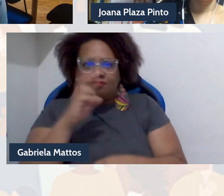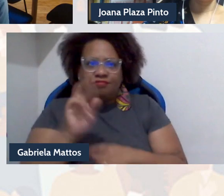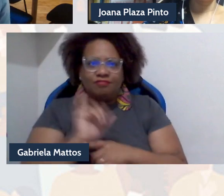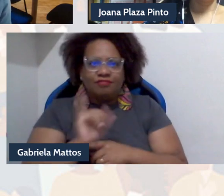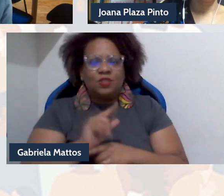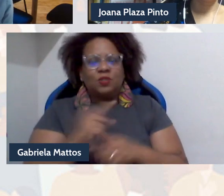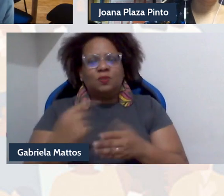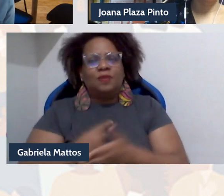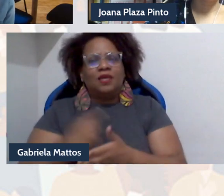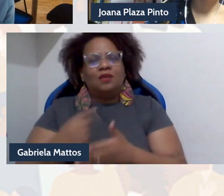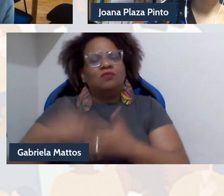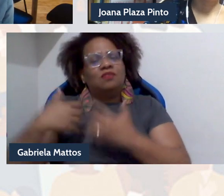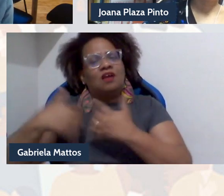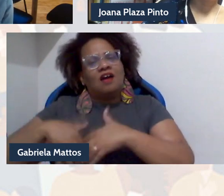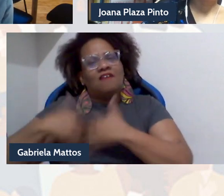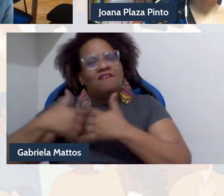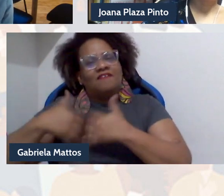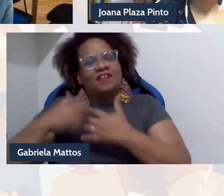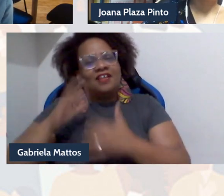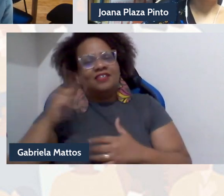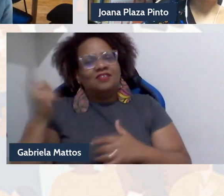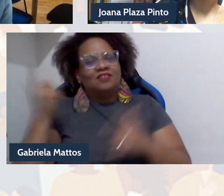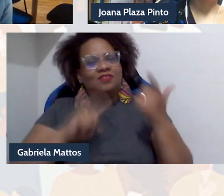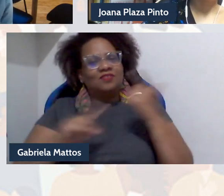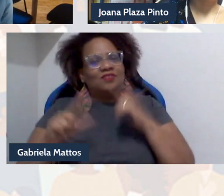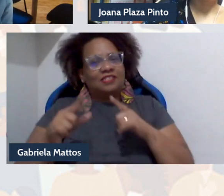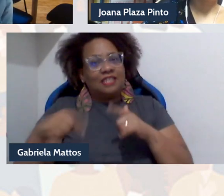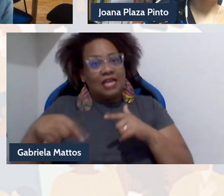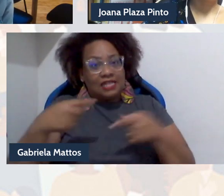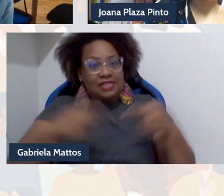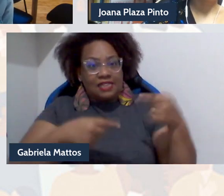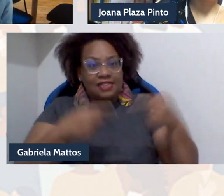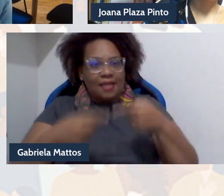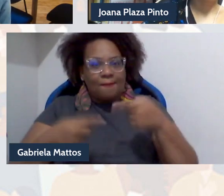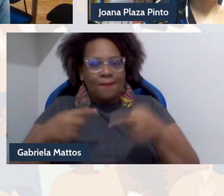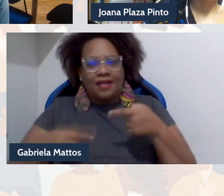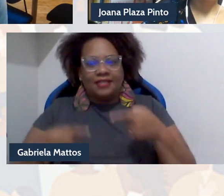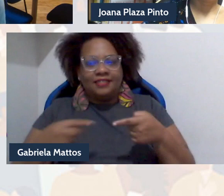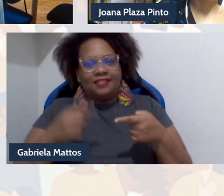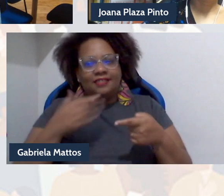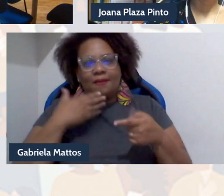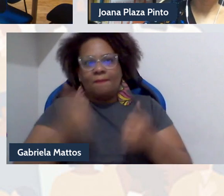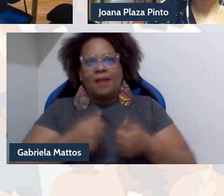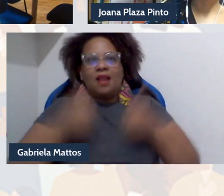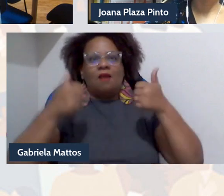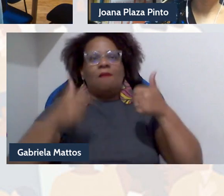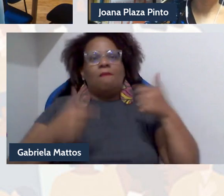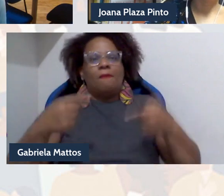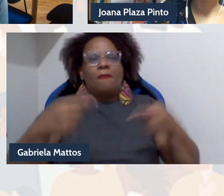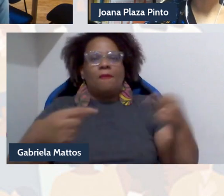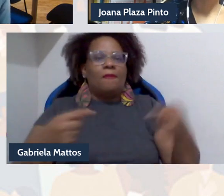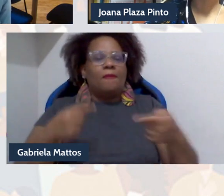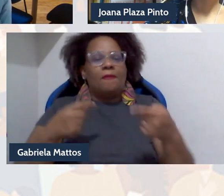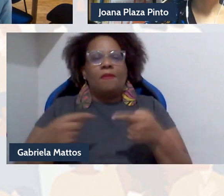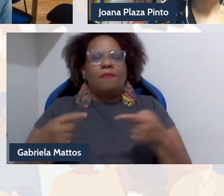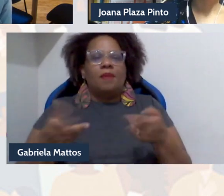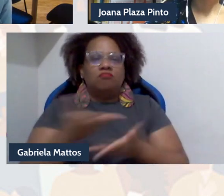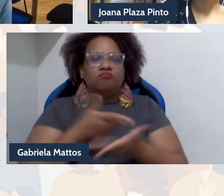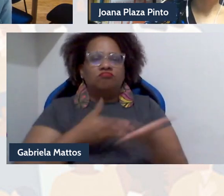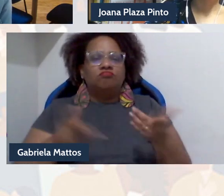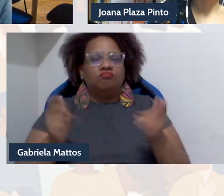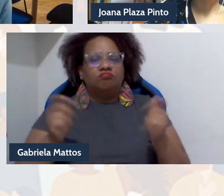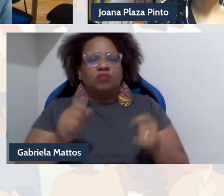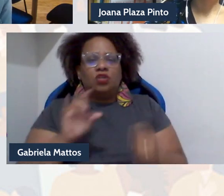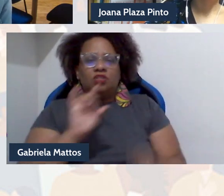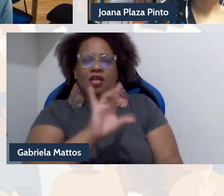suas reflexões, que puderam fazer com que o debate também pudesse ser ampliado e possibilitou também que a Joana,